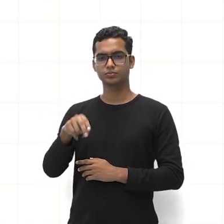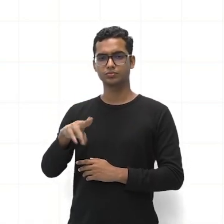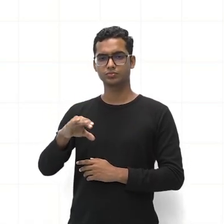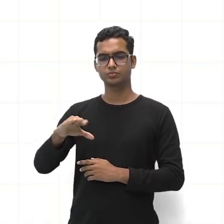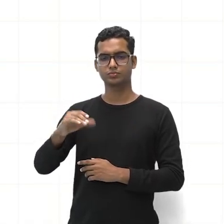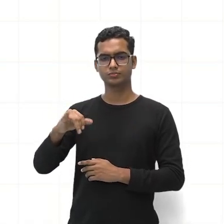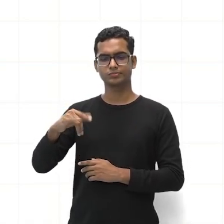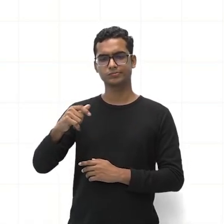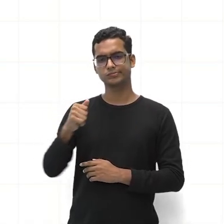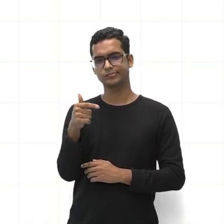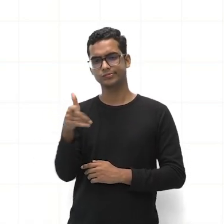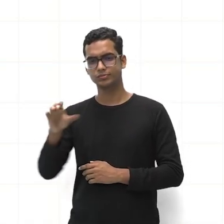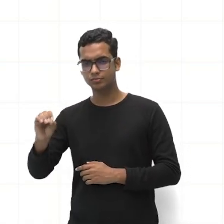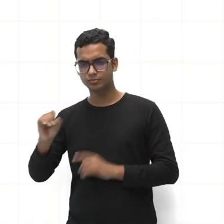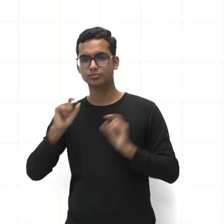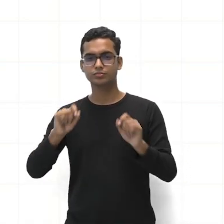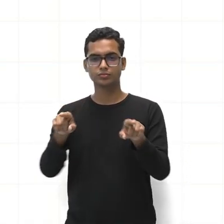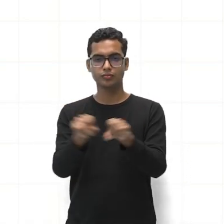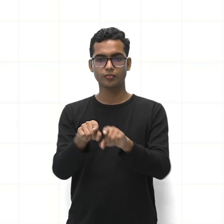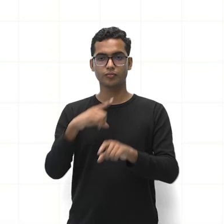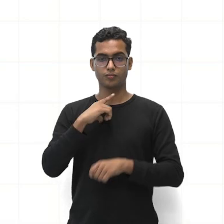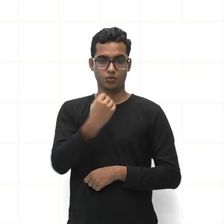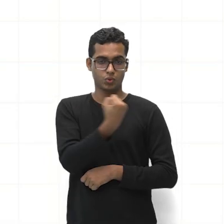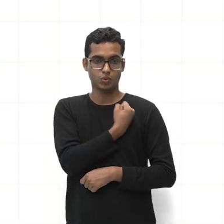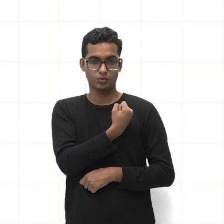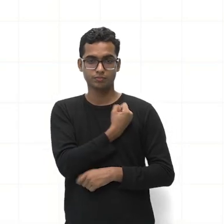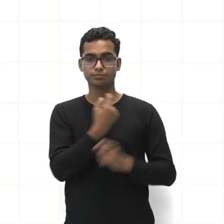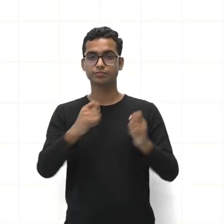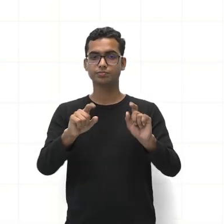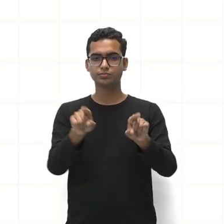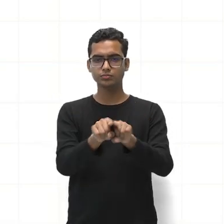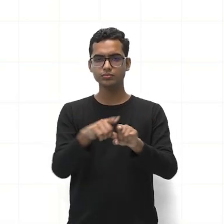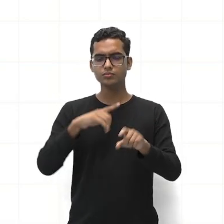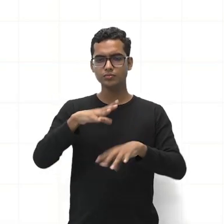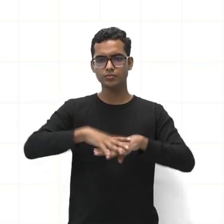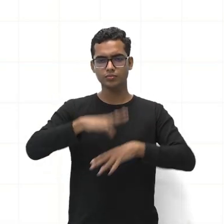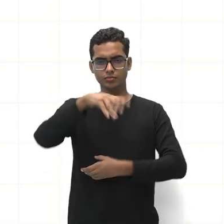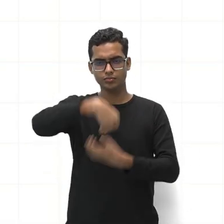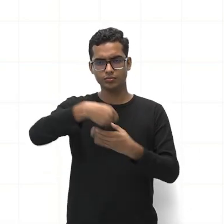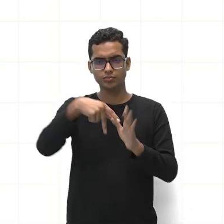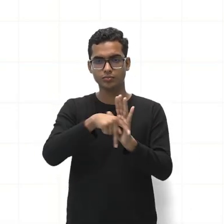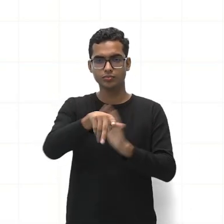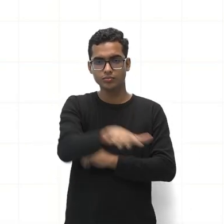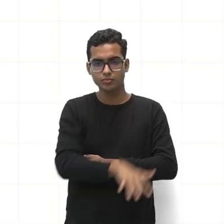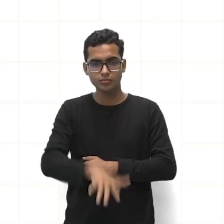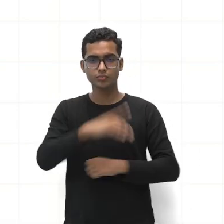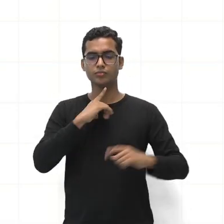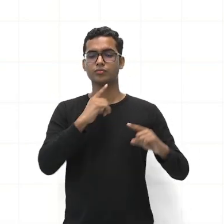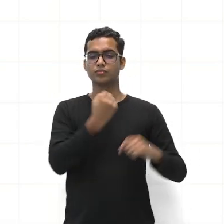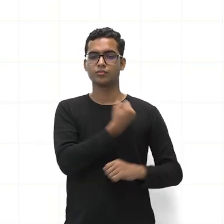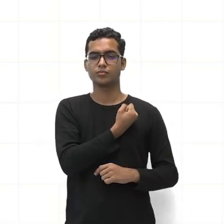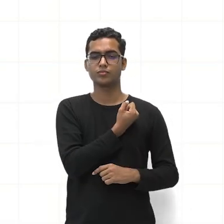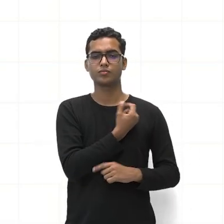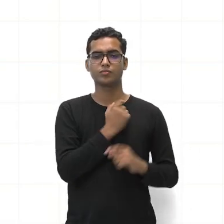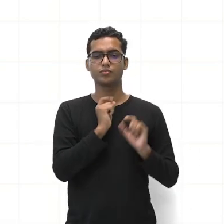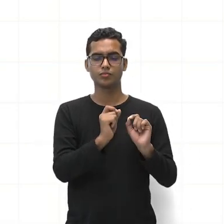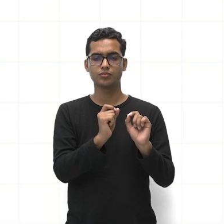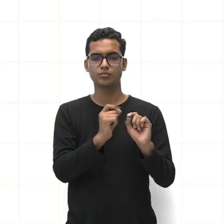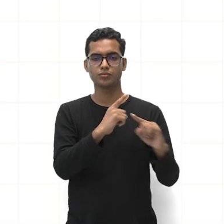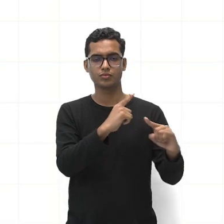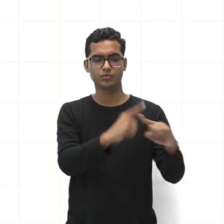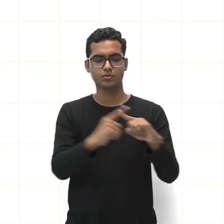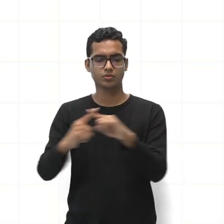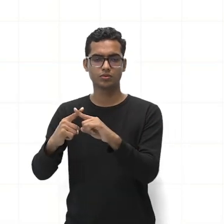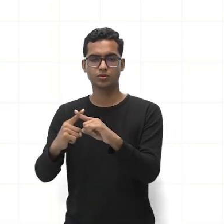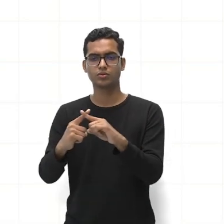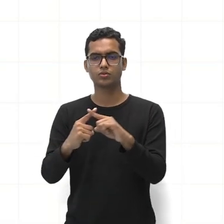multiplicações sucessivas de fatores iguais. Na potenciação, o expoente determina